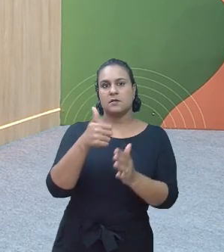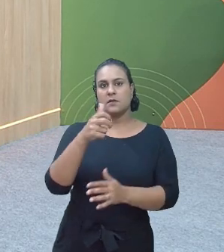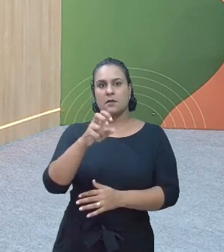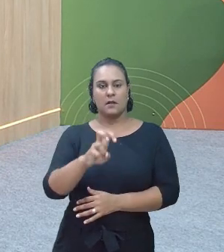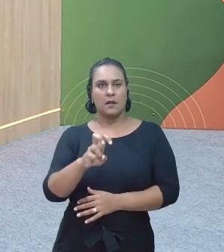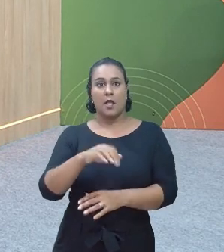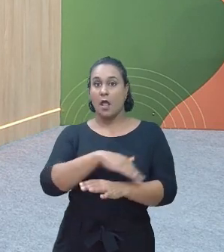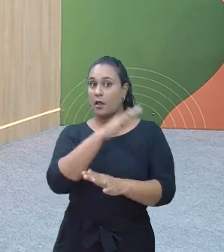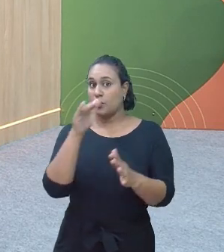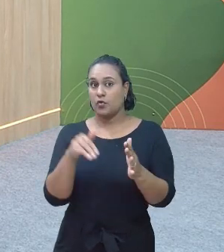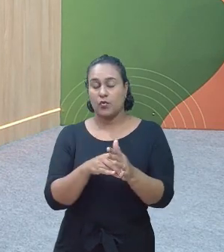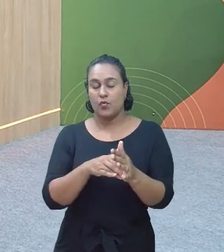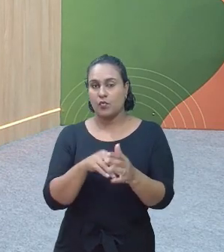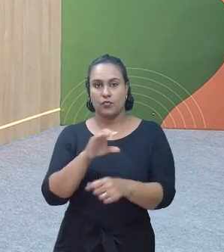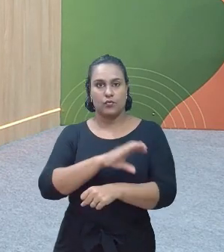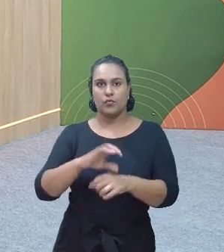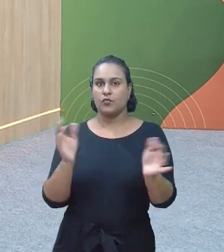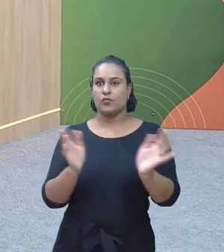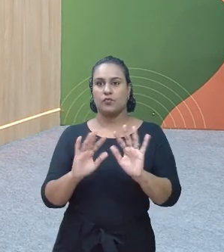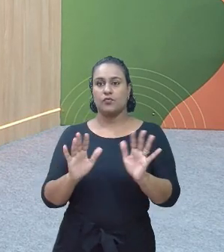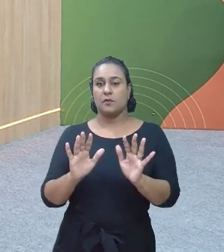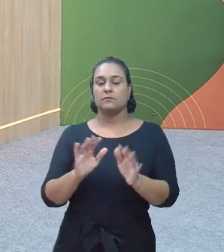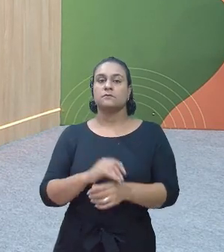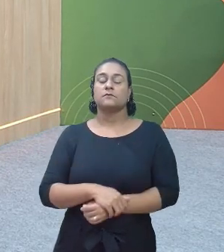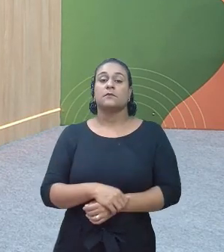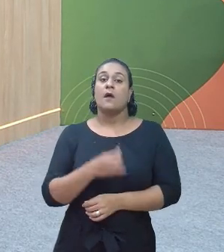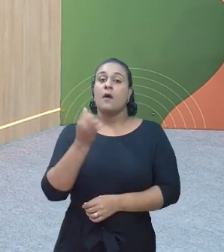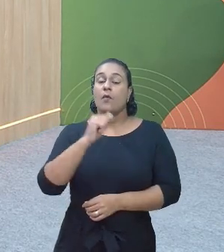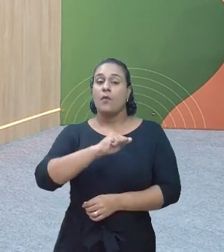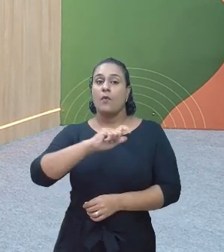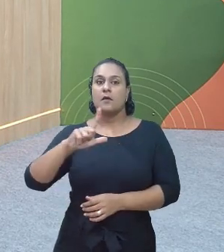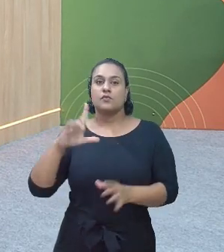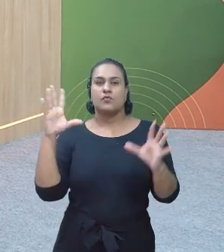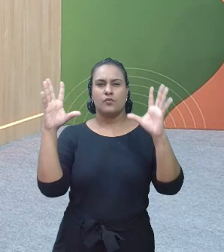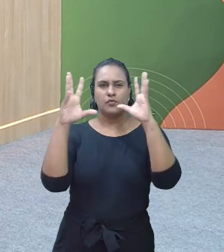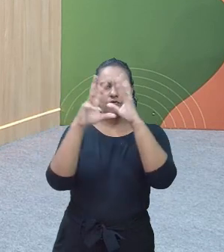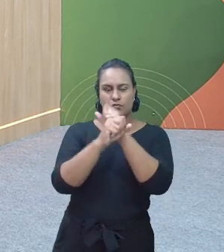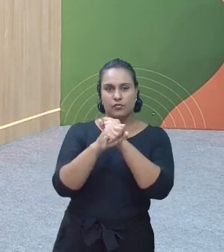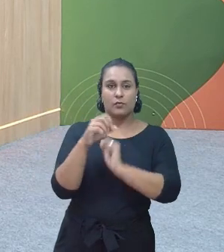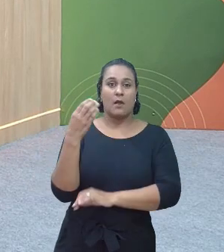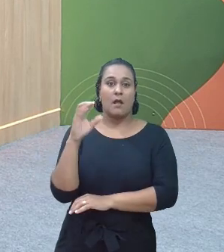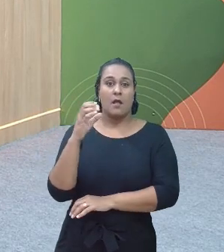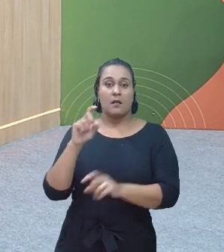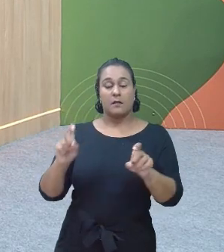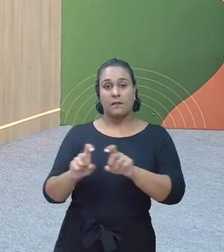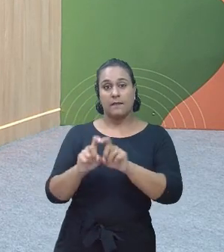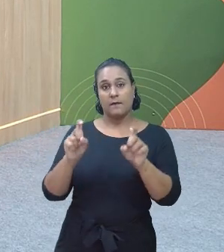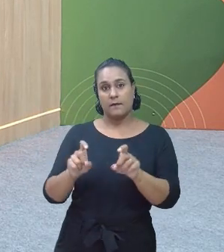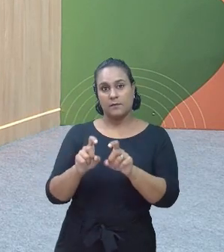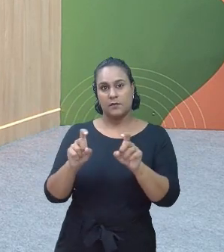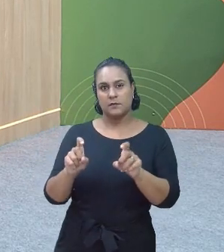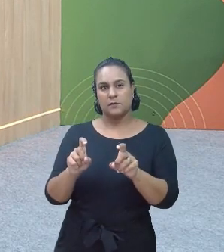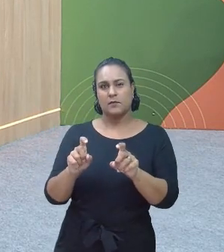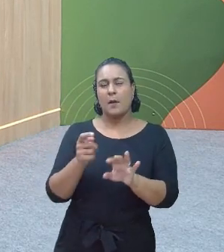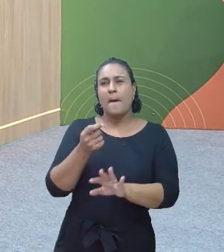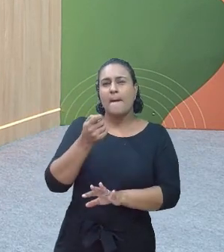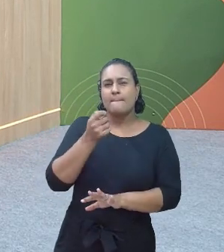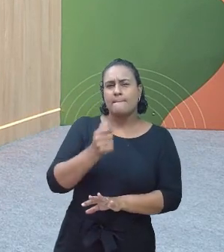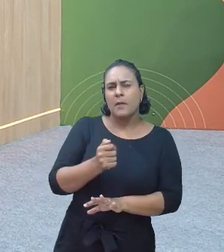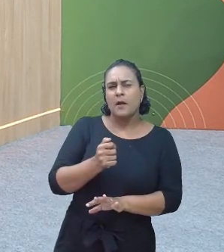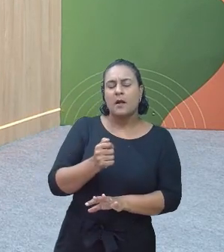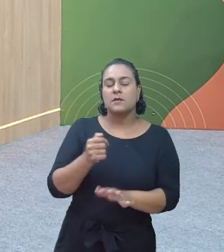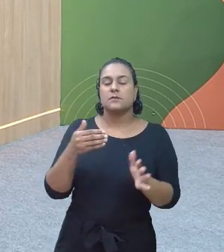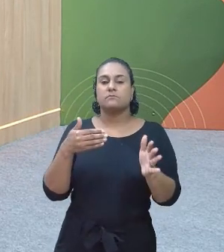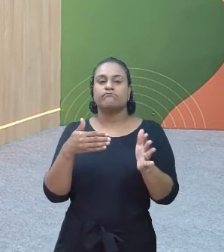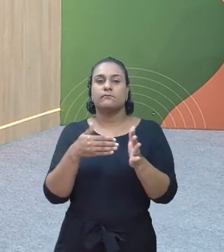do azul mais escuro, o azul mais escuro tem a ciência da computação. E pelo tamanho da barra, chegando aqui pertinho do 10, a